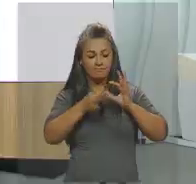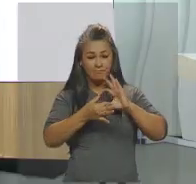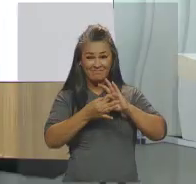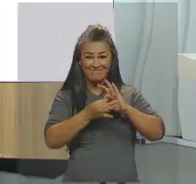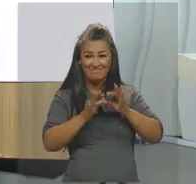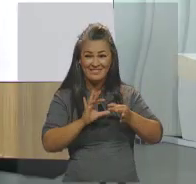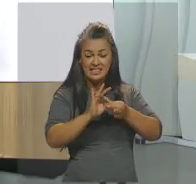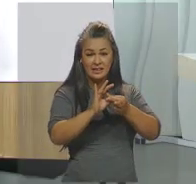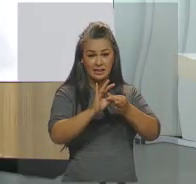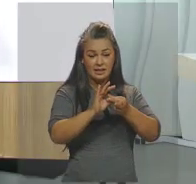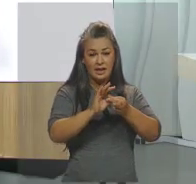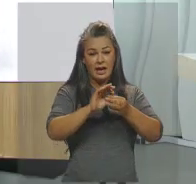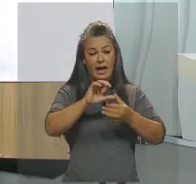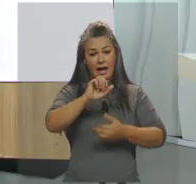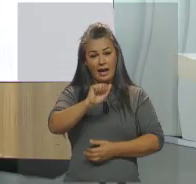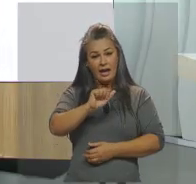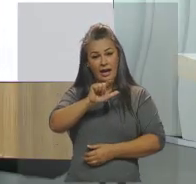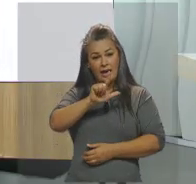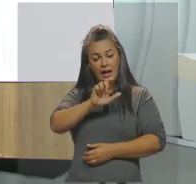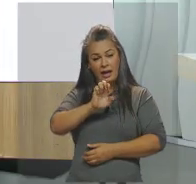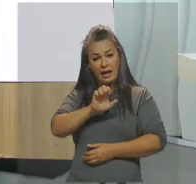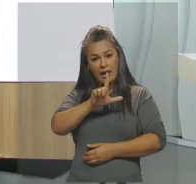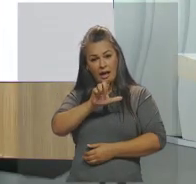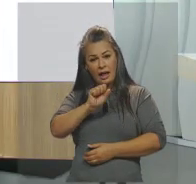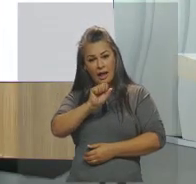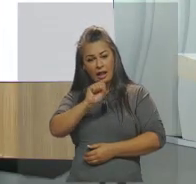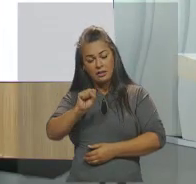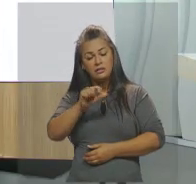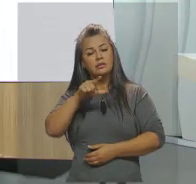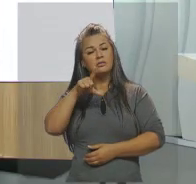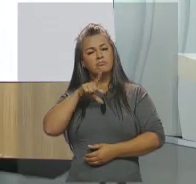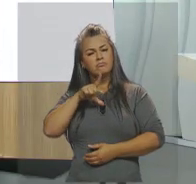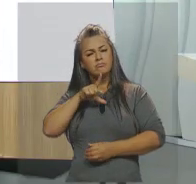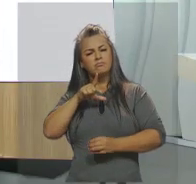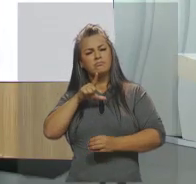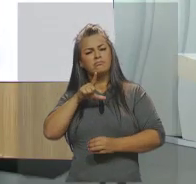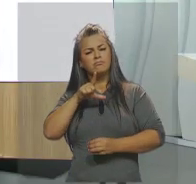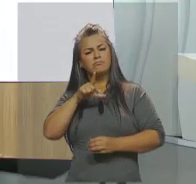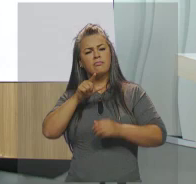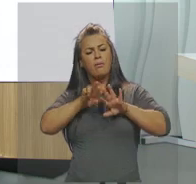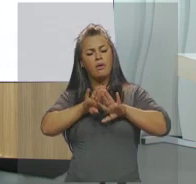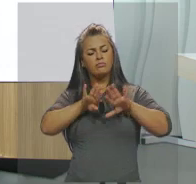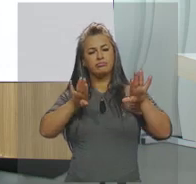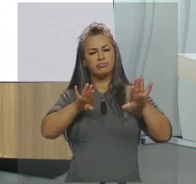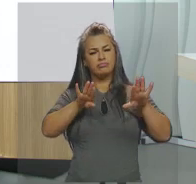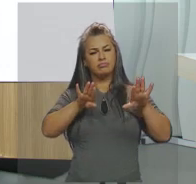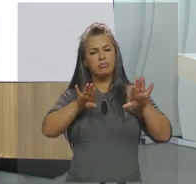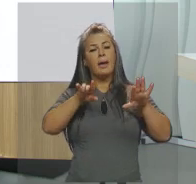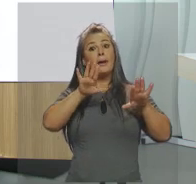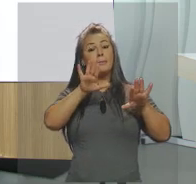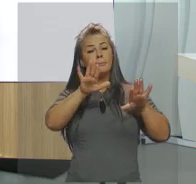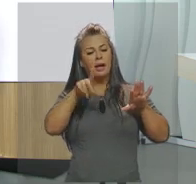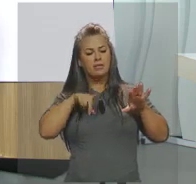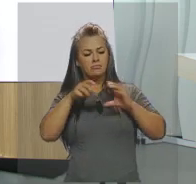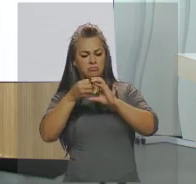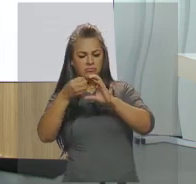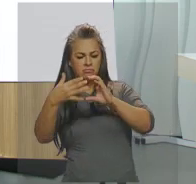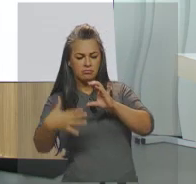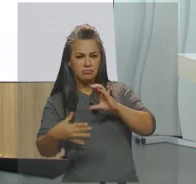independente e essas características vão se manifestar de formas diferentes também. Como